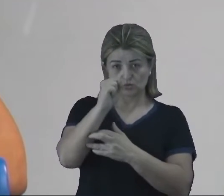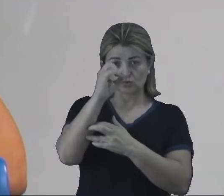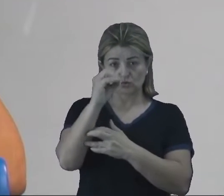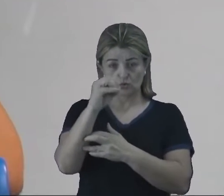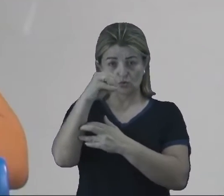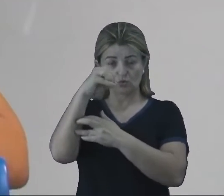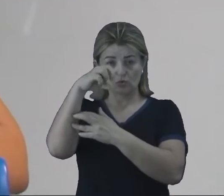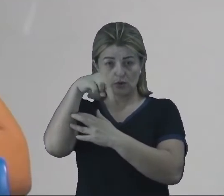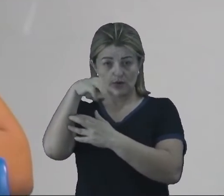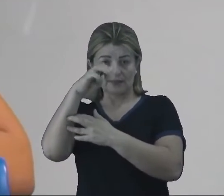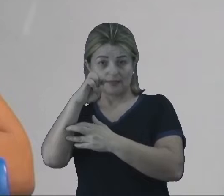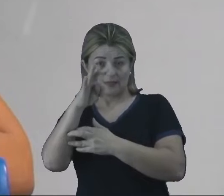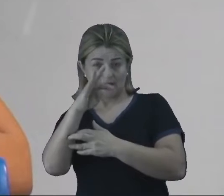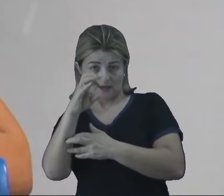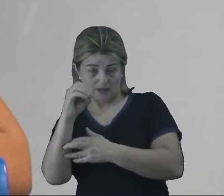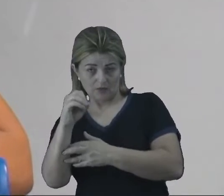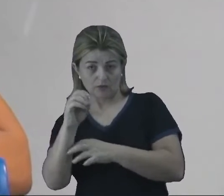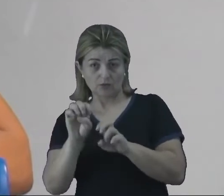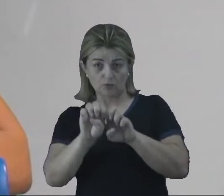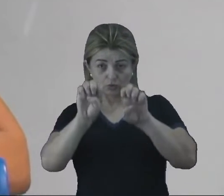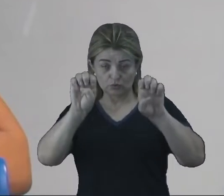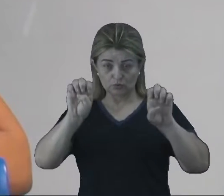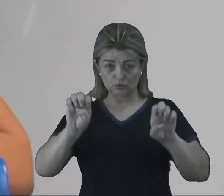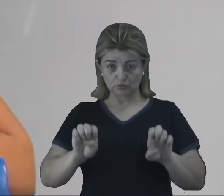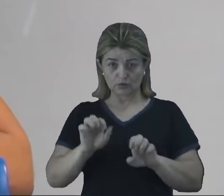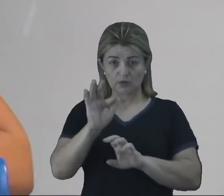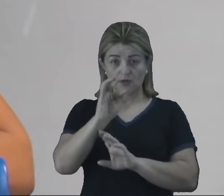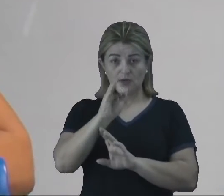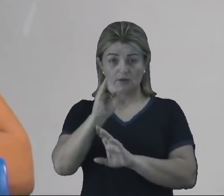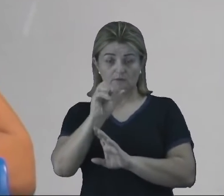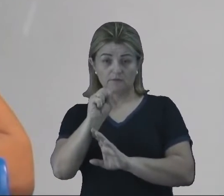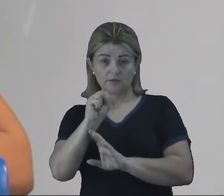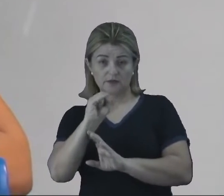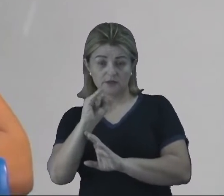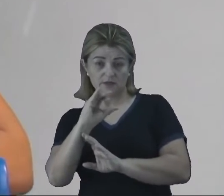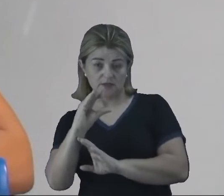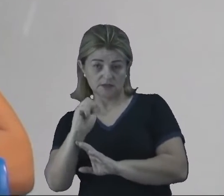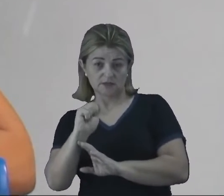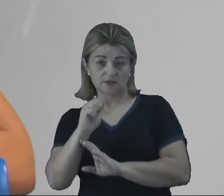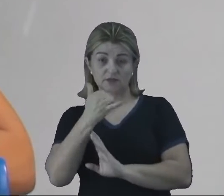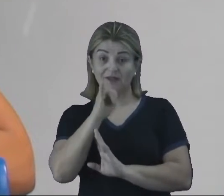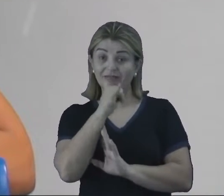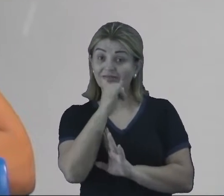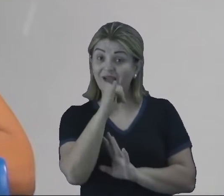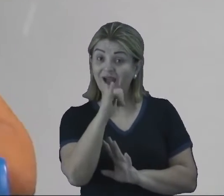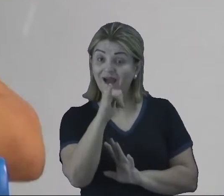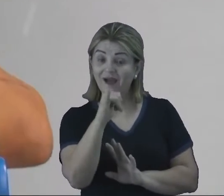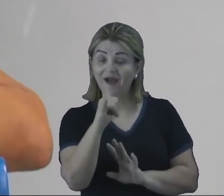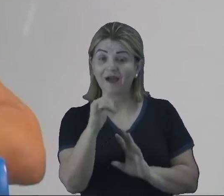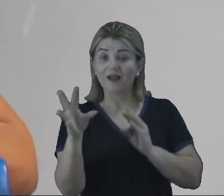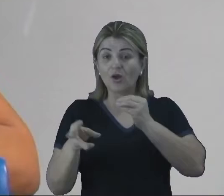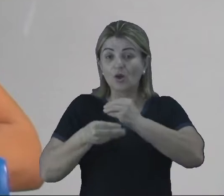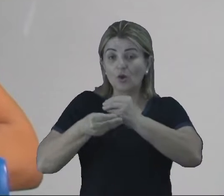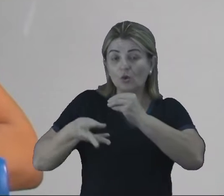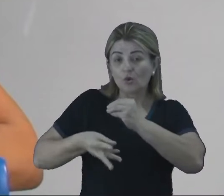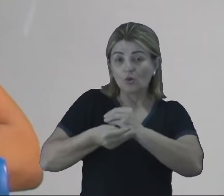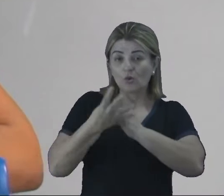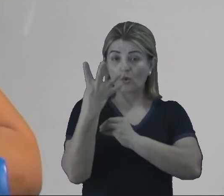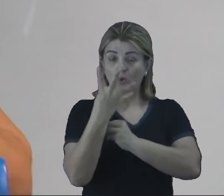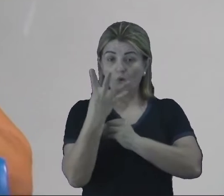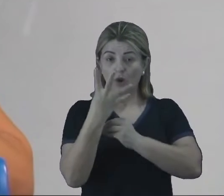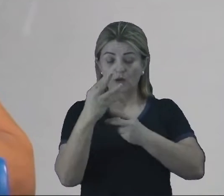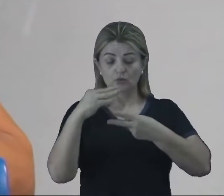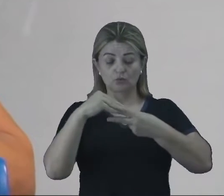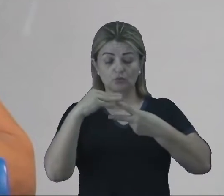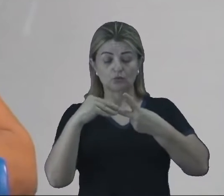sua intenção de fazer a prova, tá? O caderno contém 45 questões e um valor total de 1.000